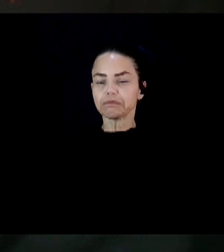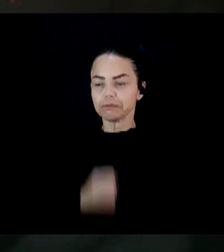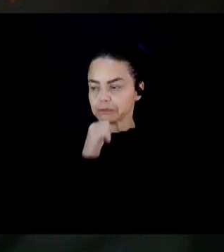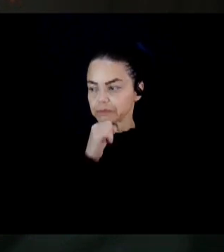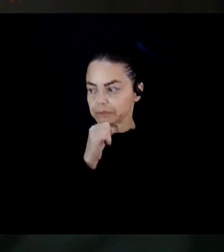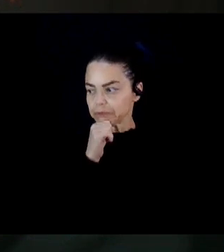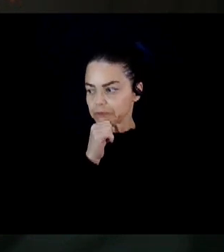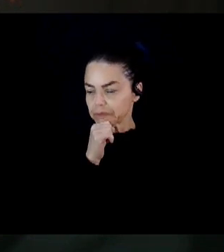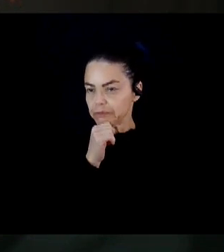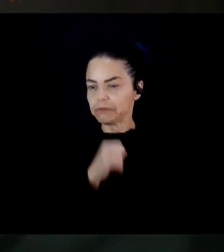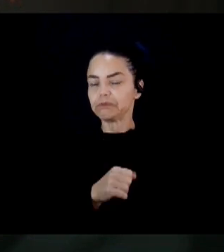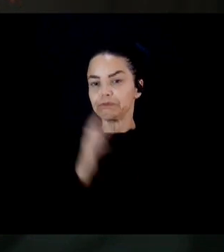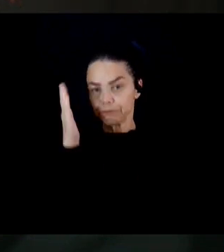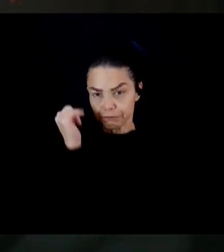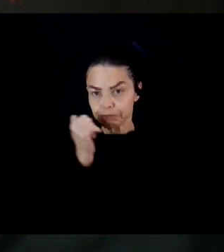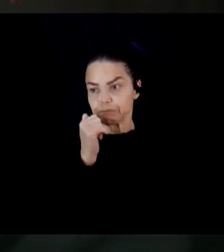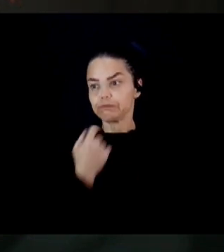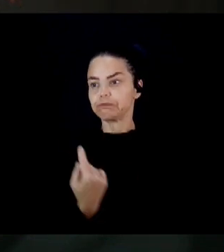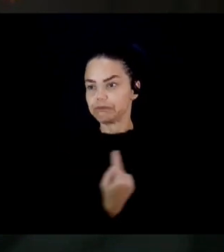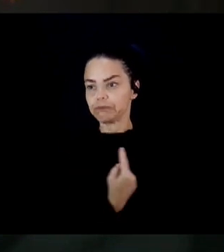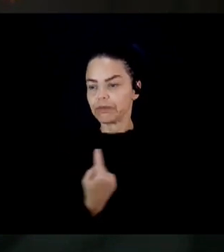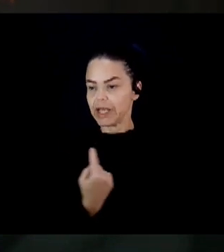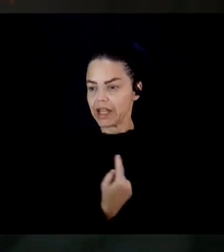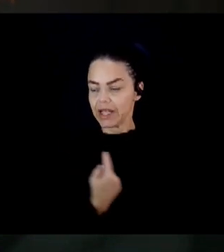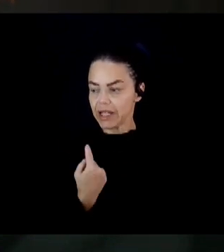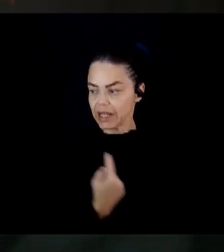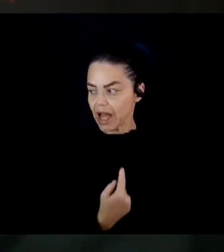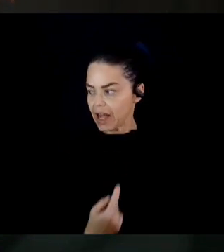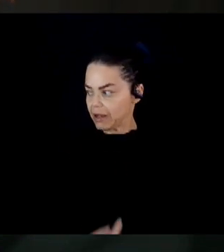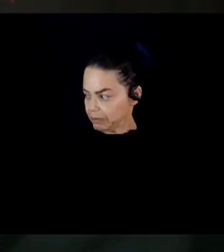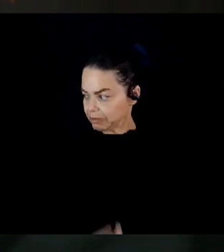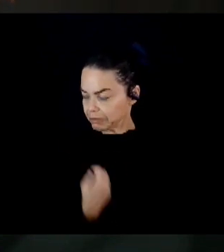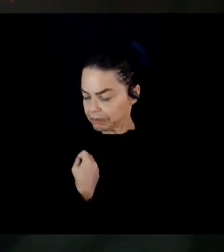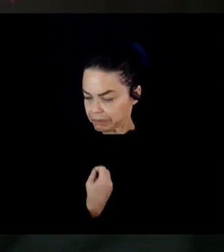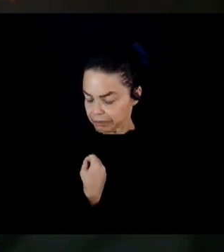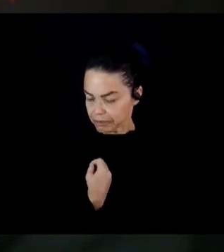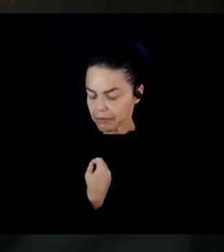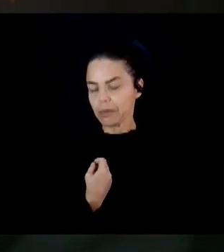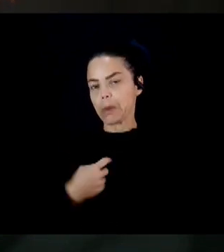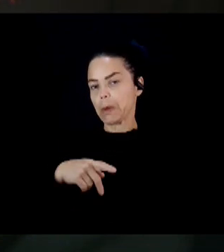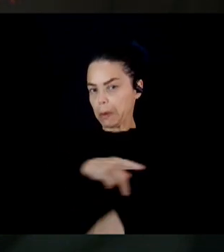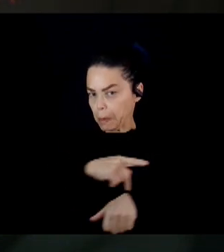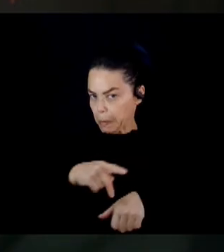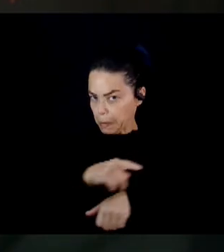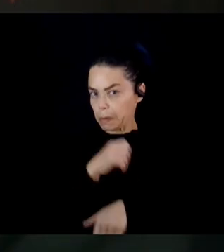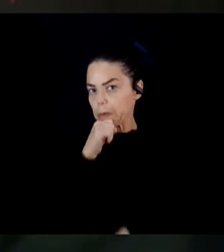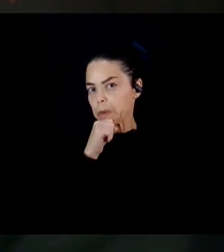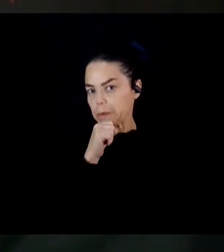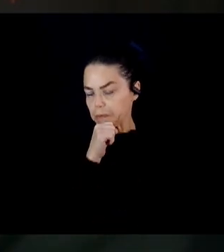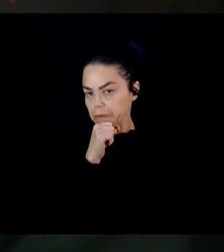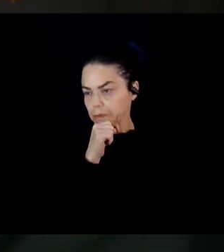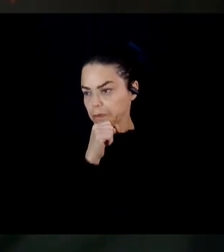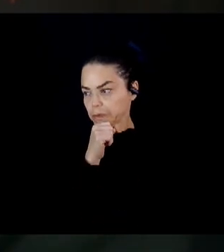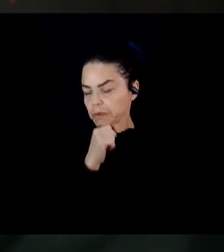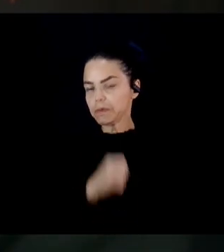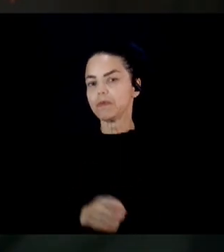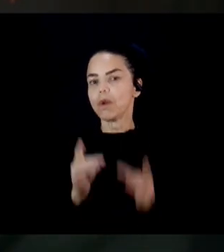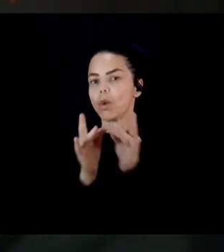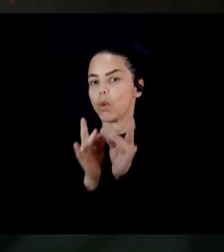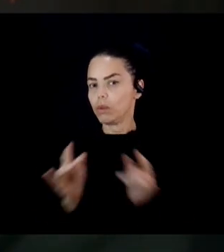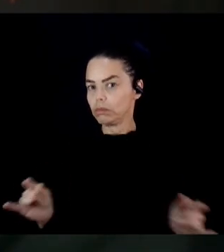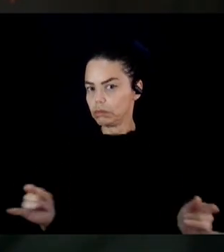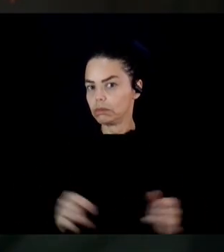e saber que nós estamos envelhecendo, que o país está envelhecendo e acabar, eliminar de vez com